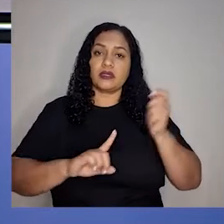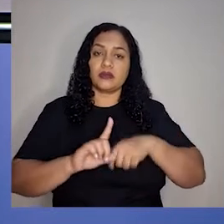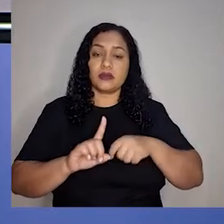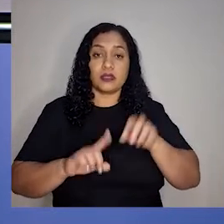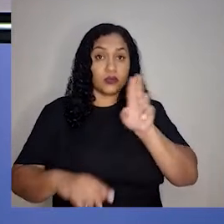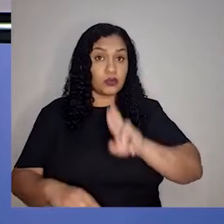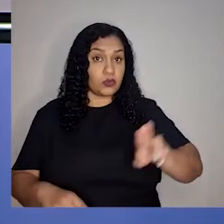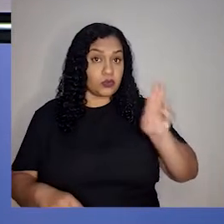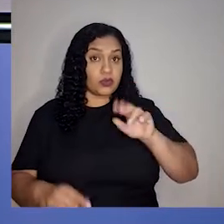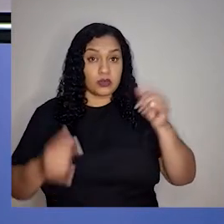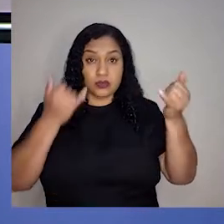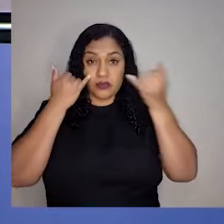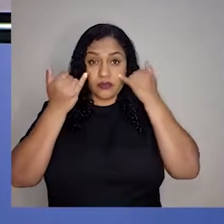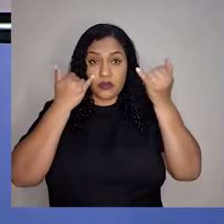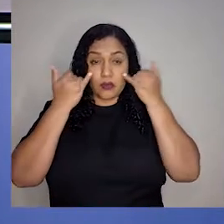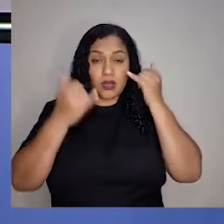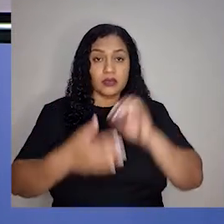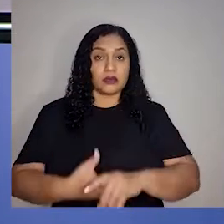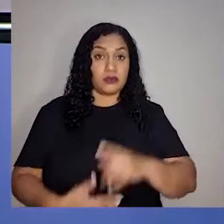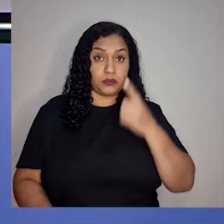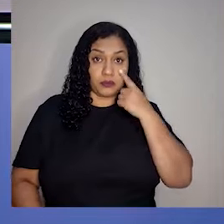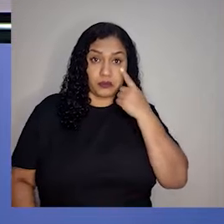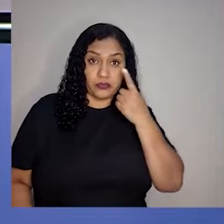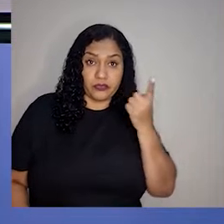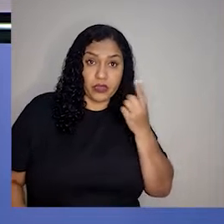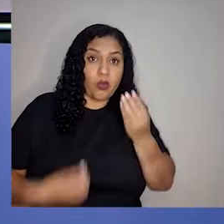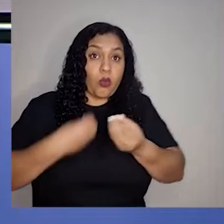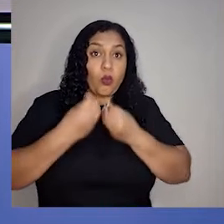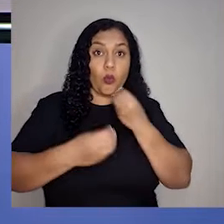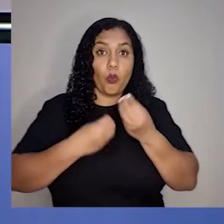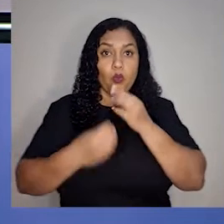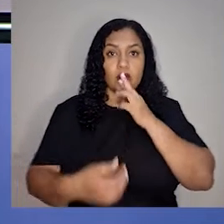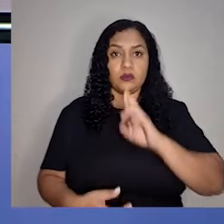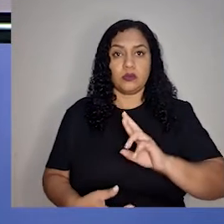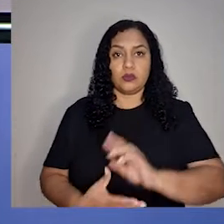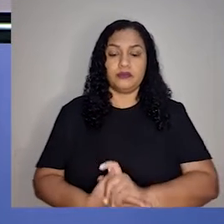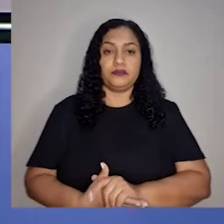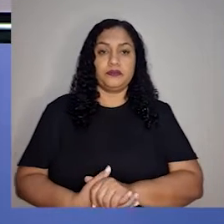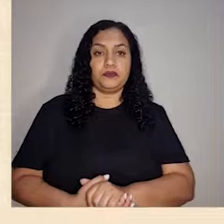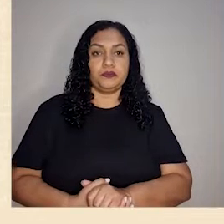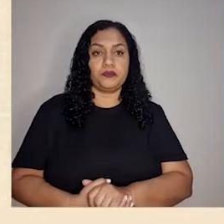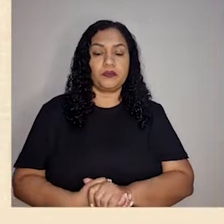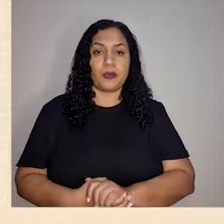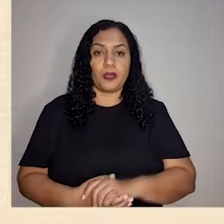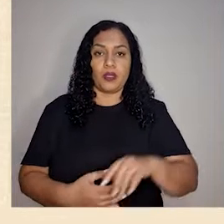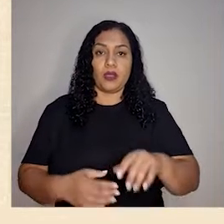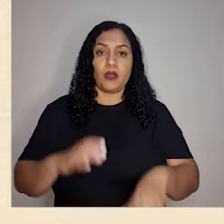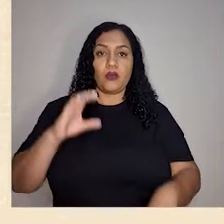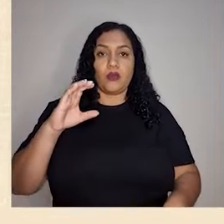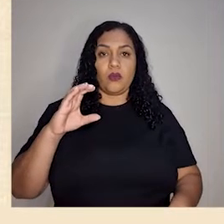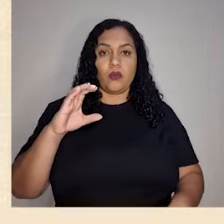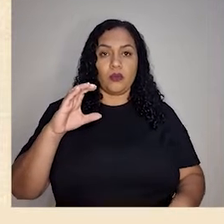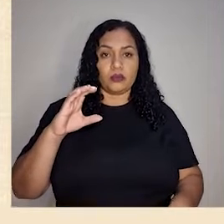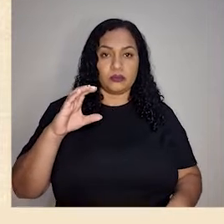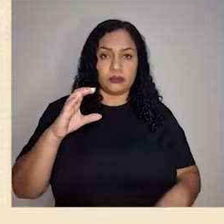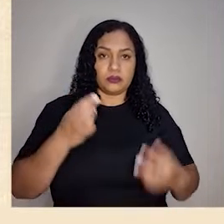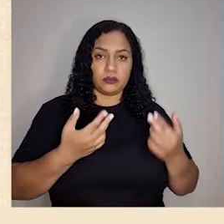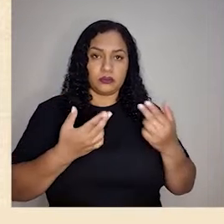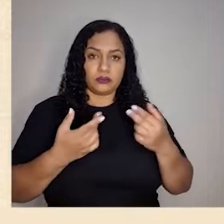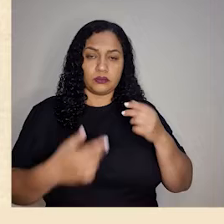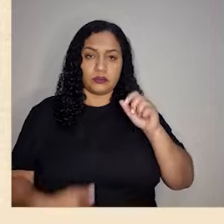informações na fórmula nós vamos ficar com o capital que é 15